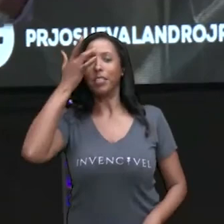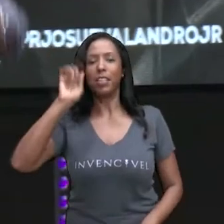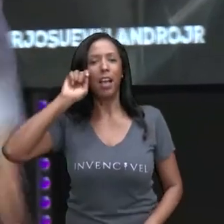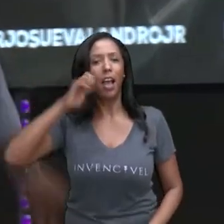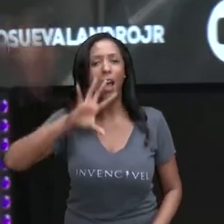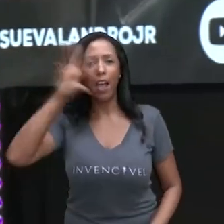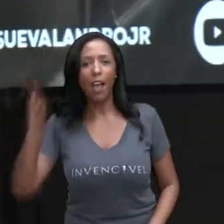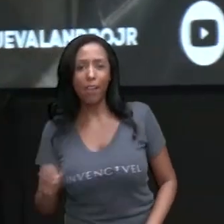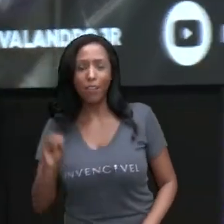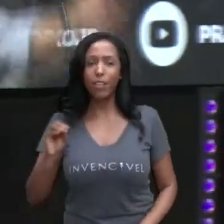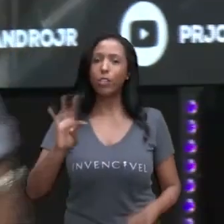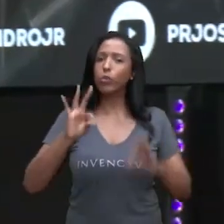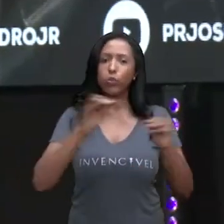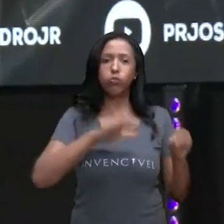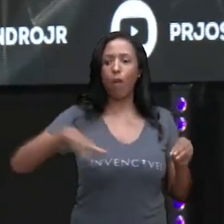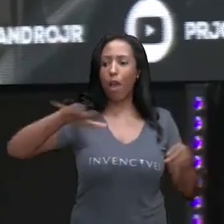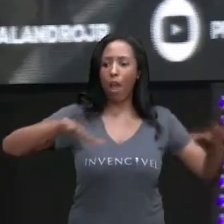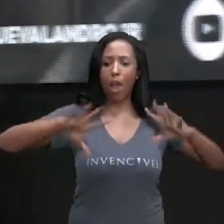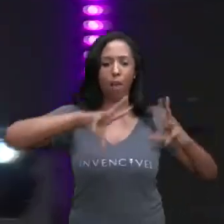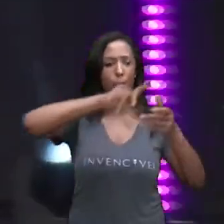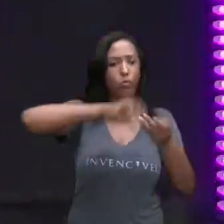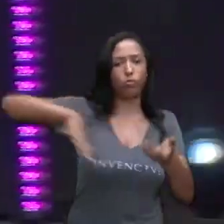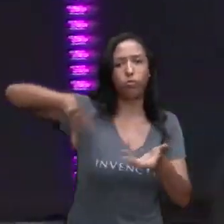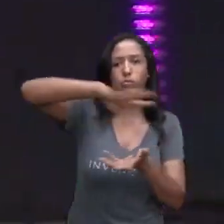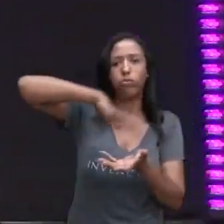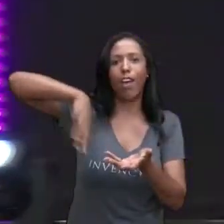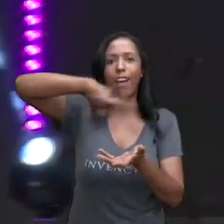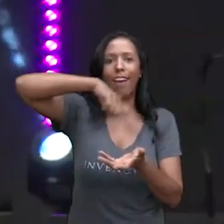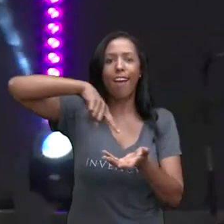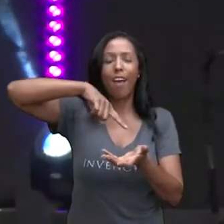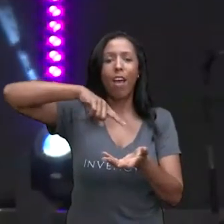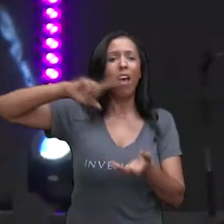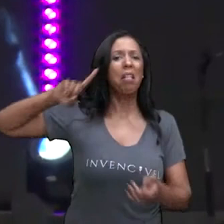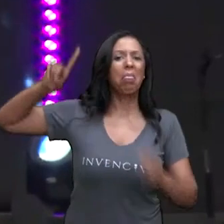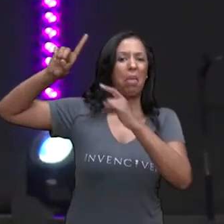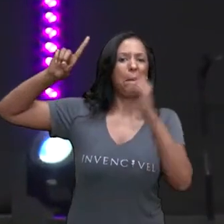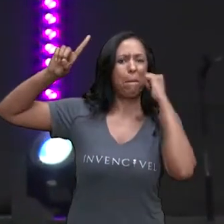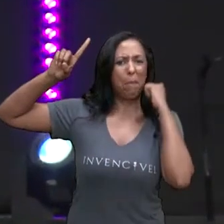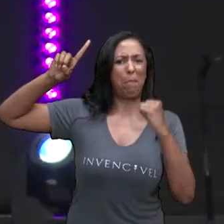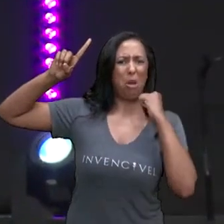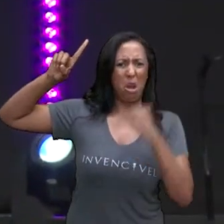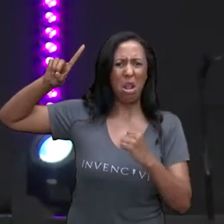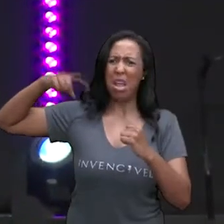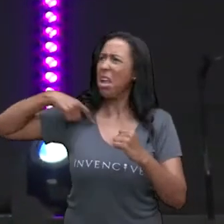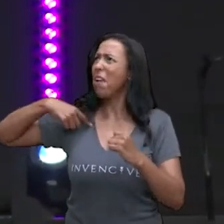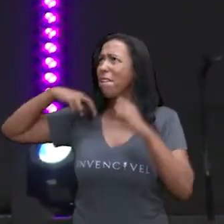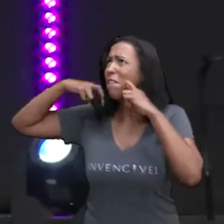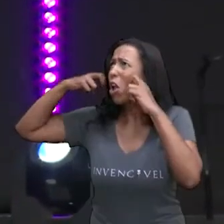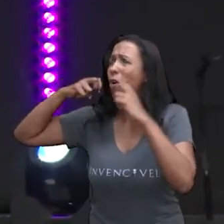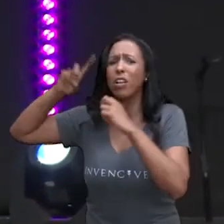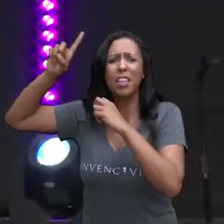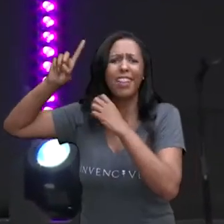África, depois do cara de tudo quanto é canto do mundo. Esse é o Deus que tem o seu poder, e eu não me envergonho do poder